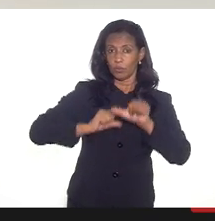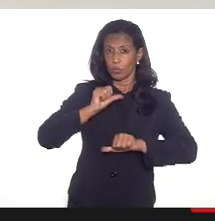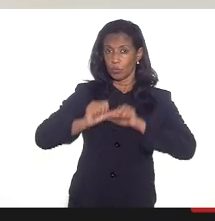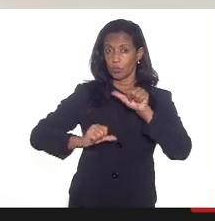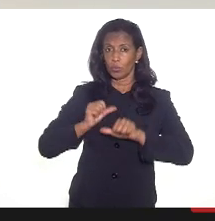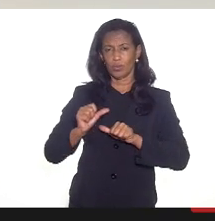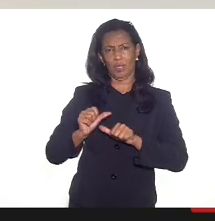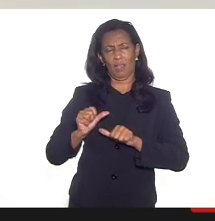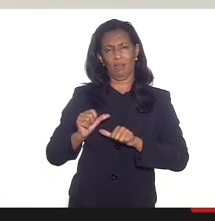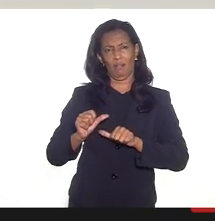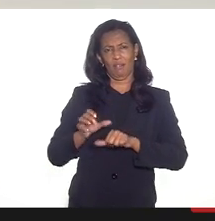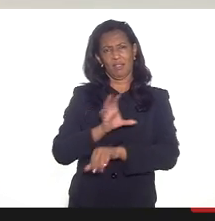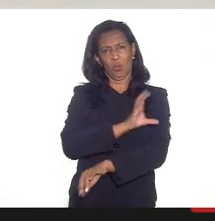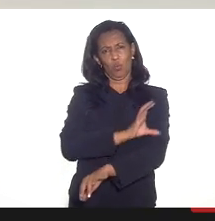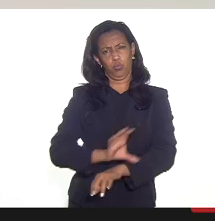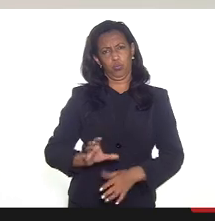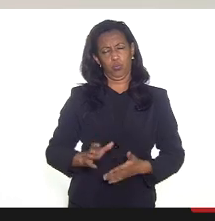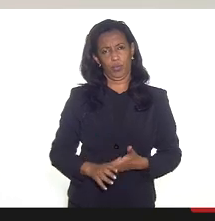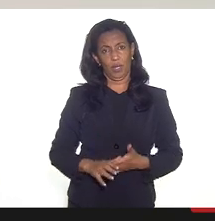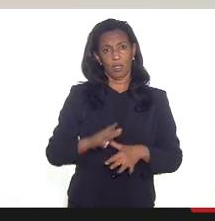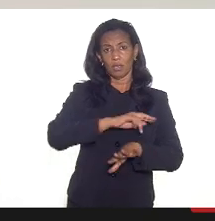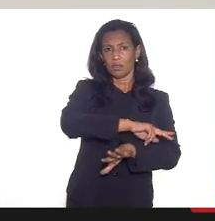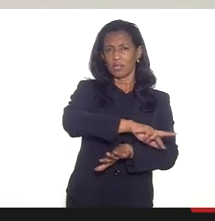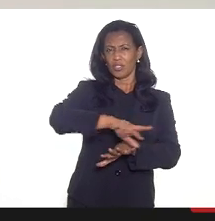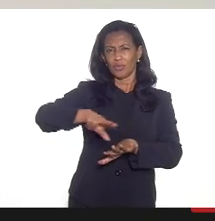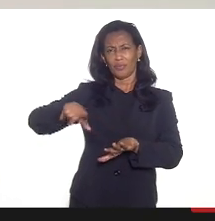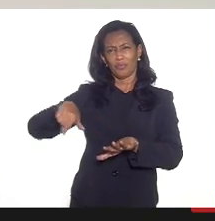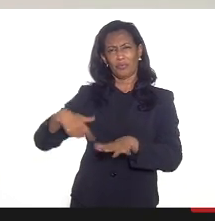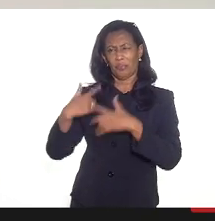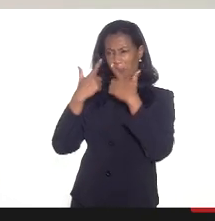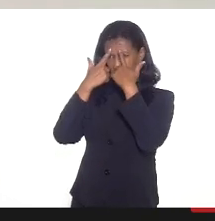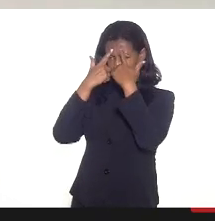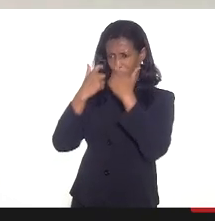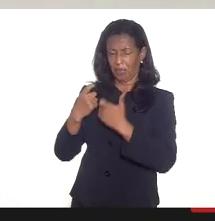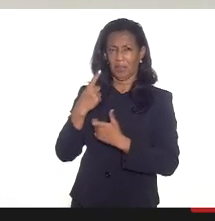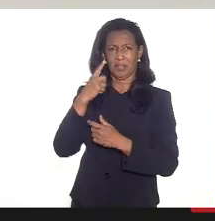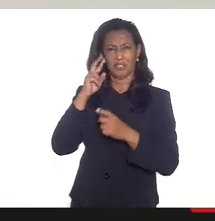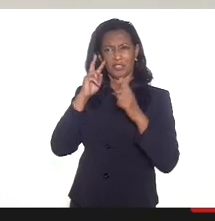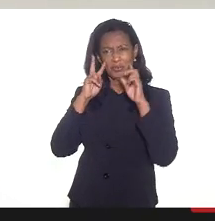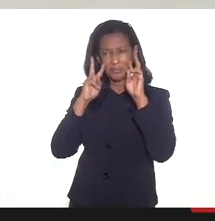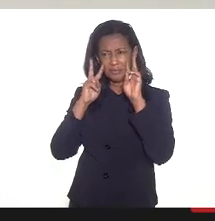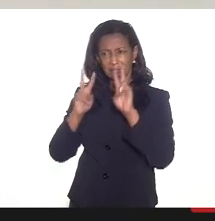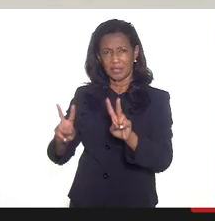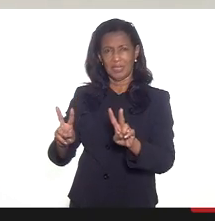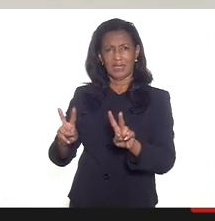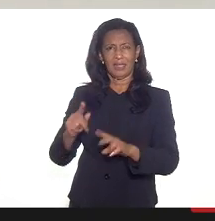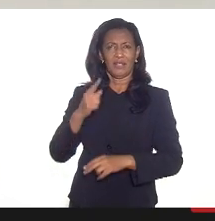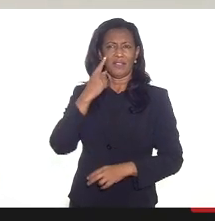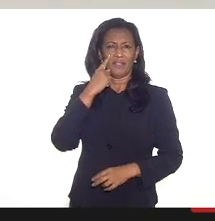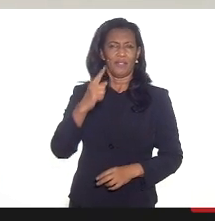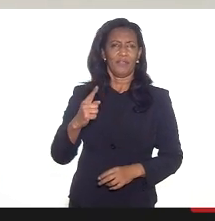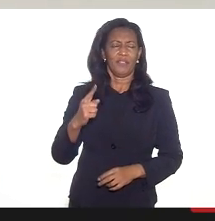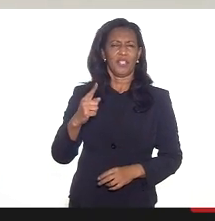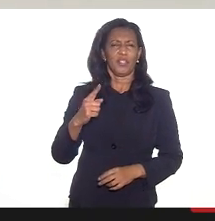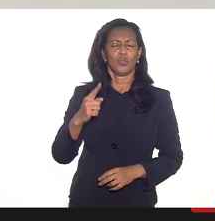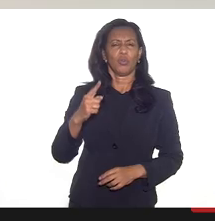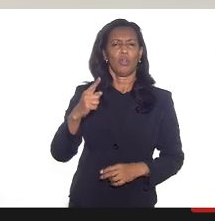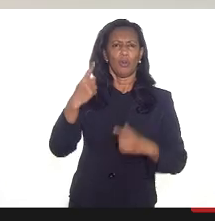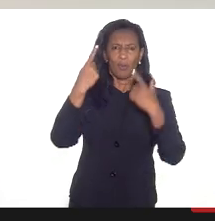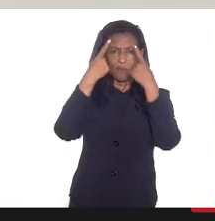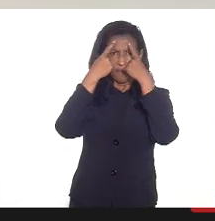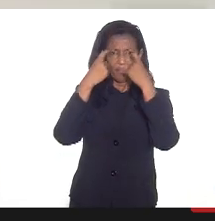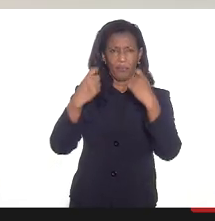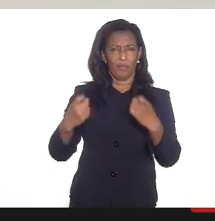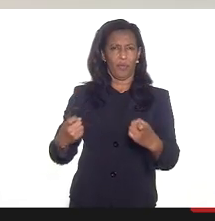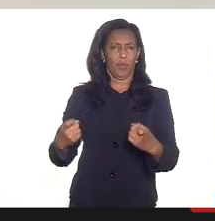essa cultura. Essas diversas formas de violência que a gente sofre lembram aquela imagem do iceberg da violência,